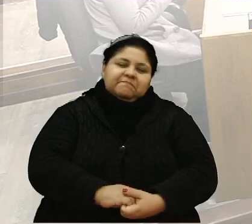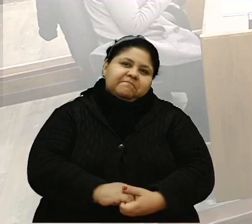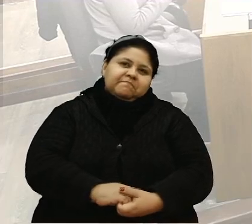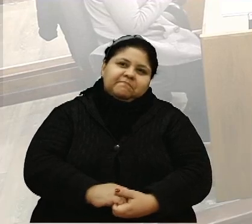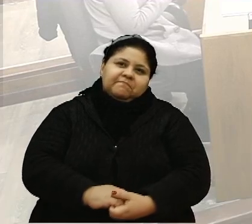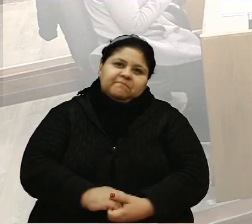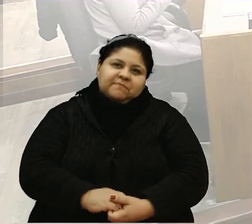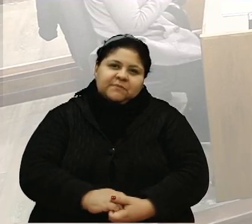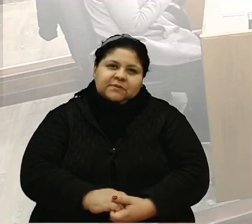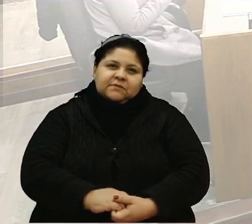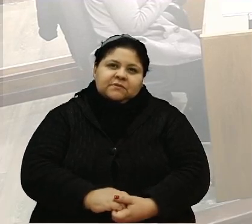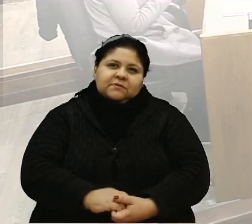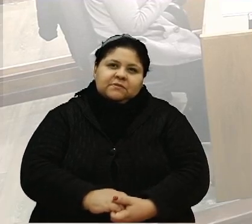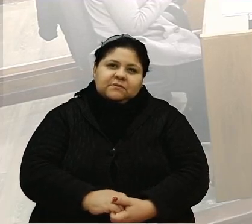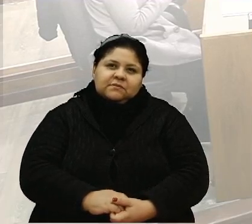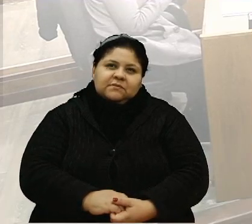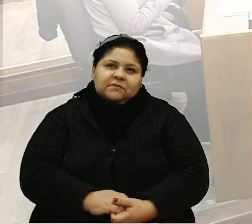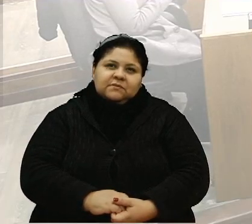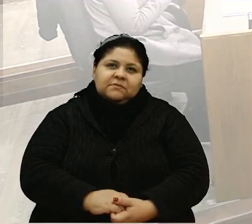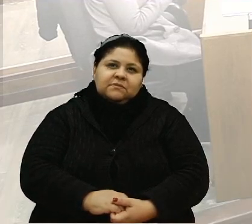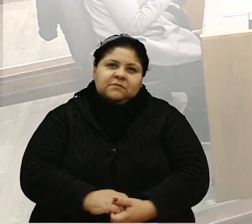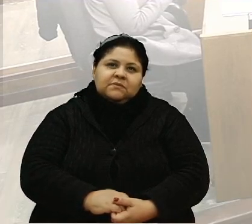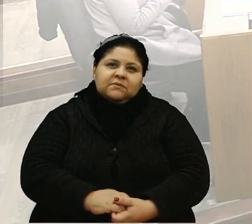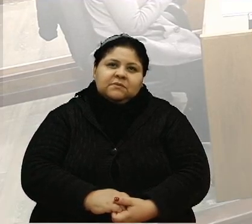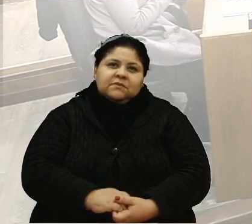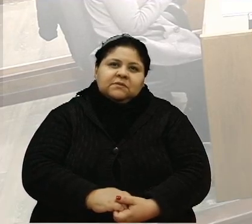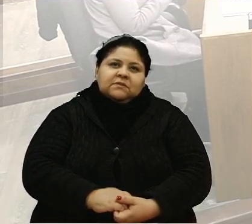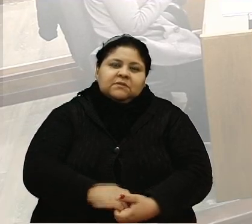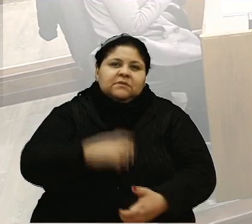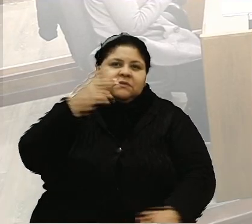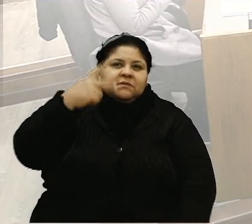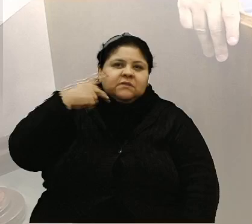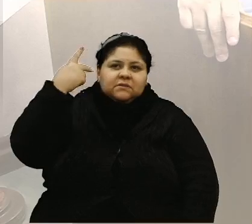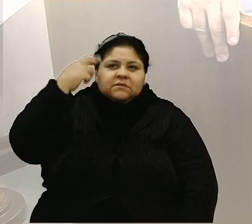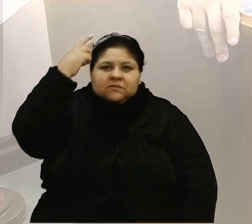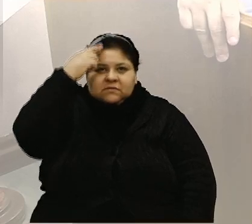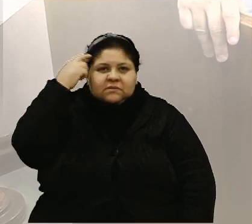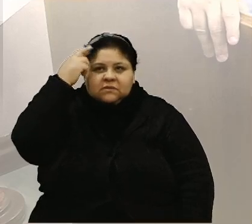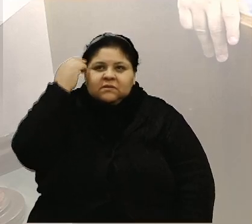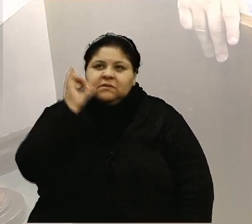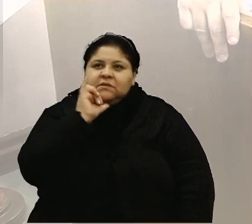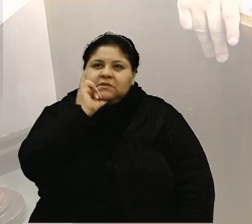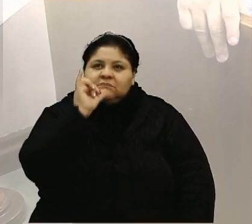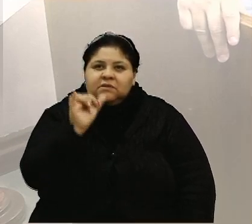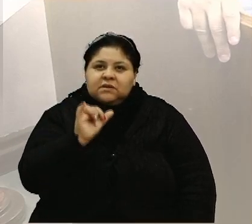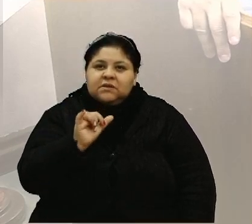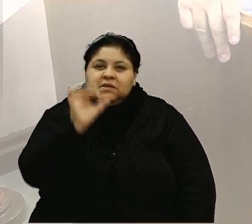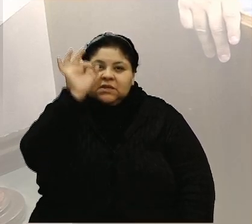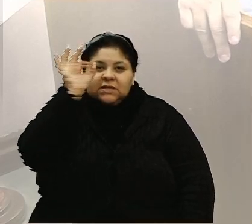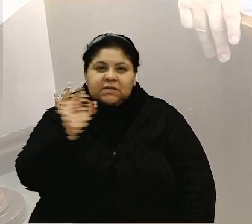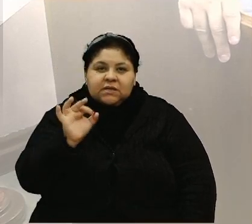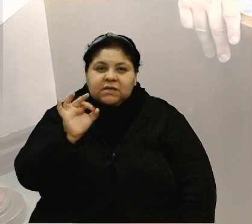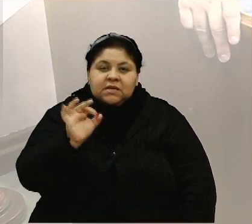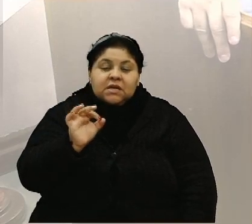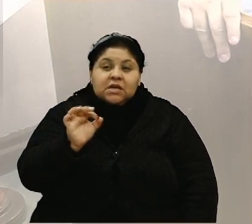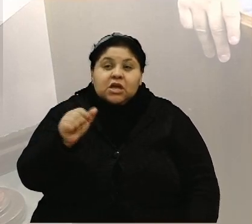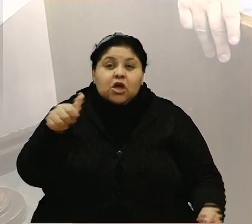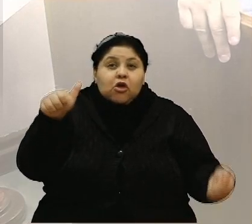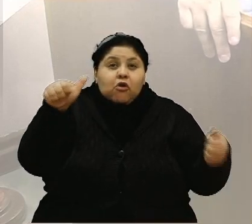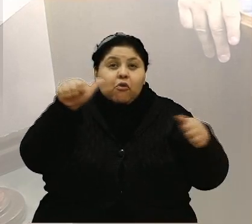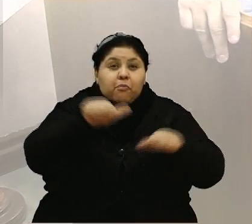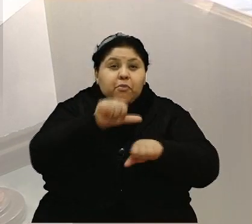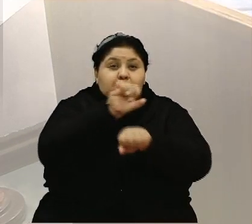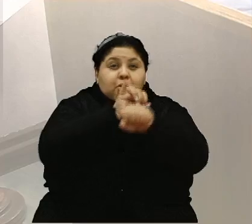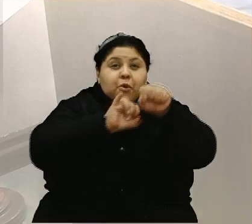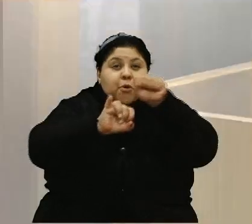Vai pedir que... O que o vereador Rafael fala é objetivo. E pior que estar ilhados,